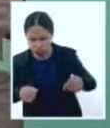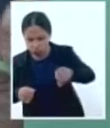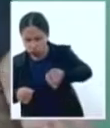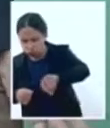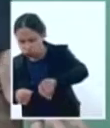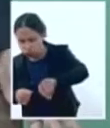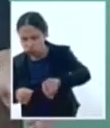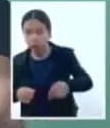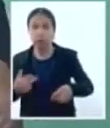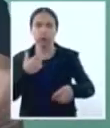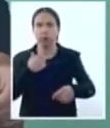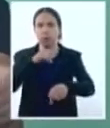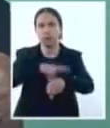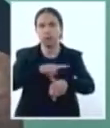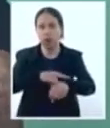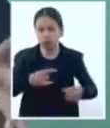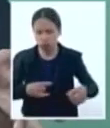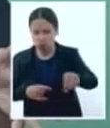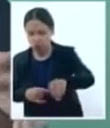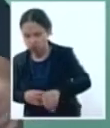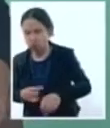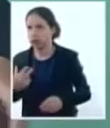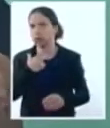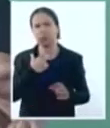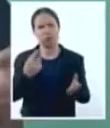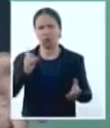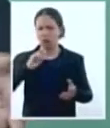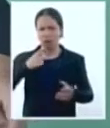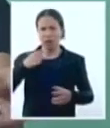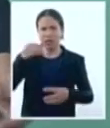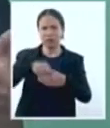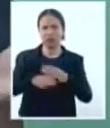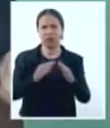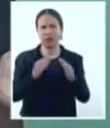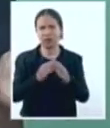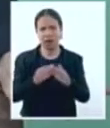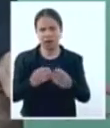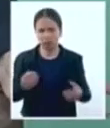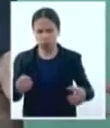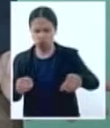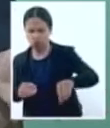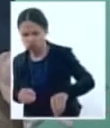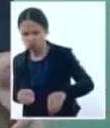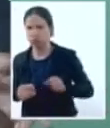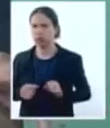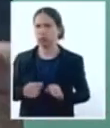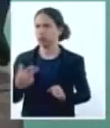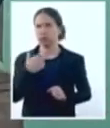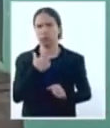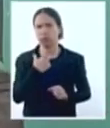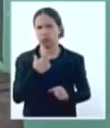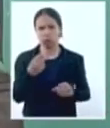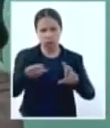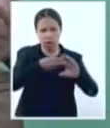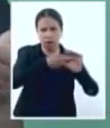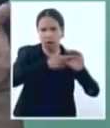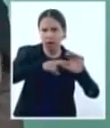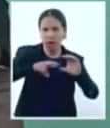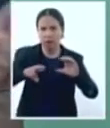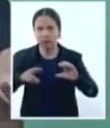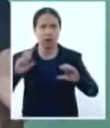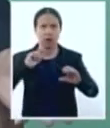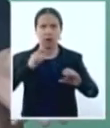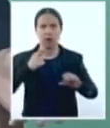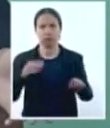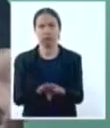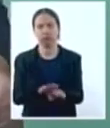né? Joga no vaso sanitário, joga no lixo doméstico, ali no meio do lixo orgânico, ou mesmo do lixo reciclável. E aí o risco é,